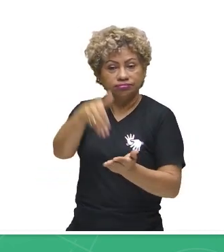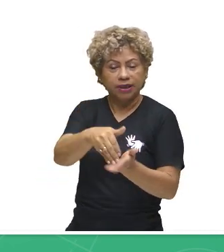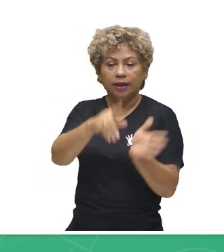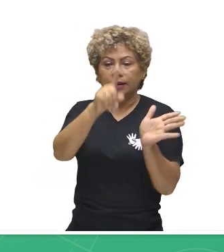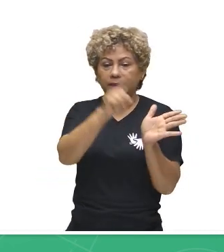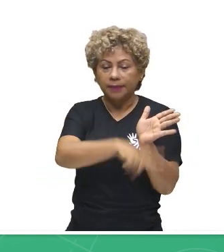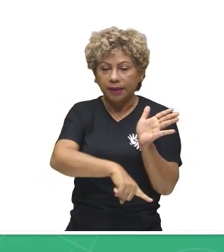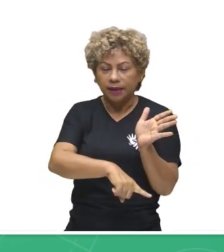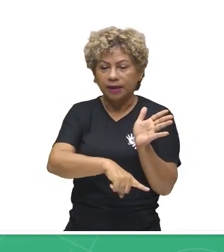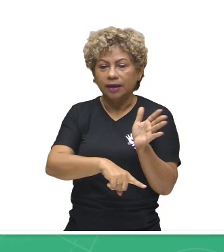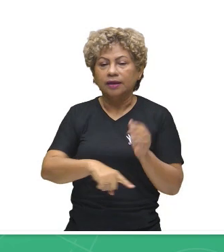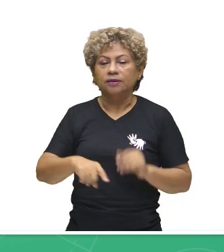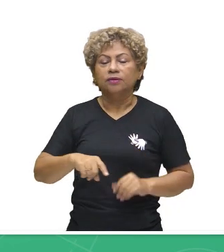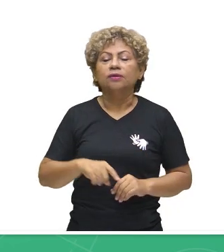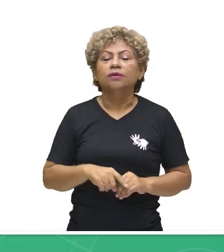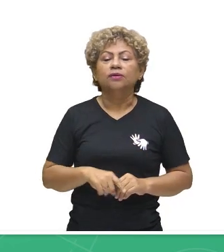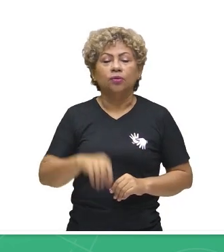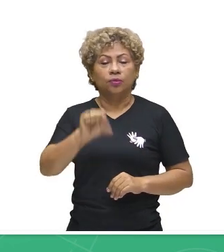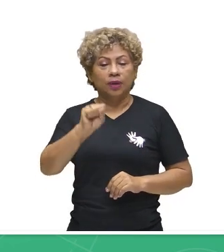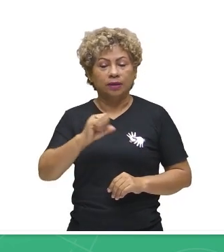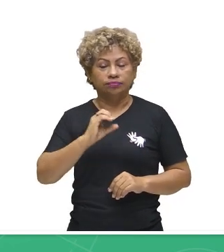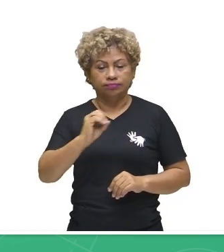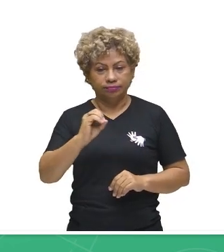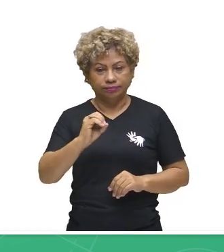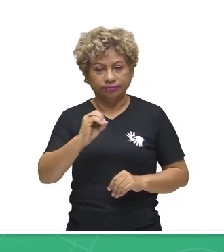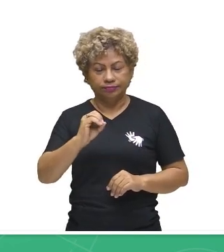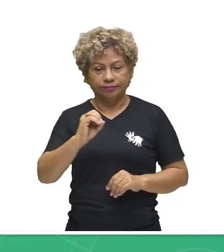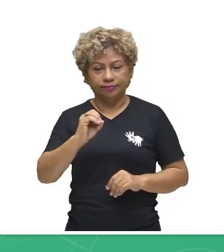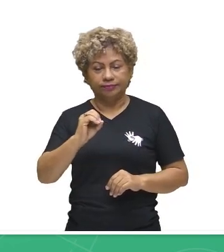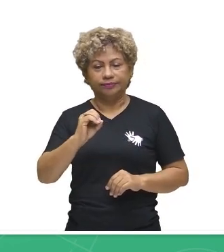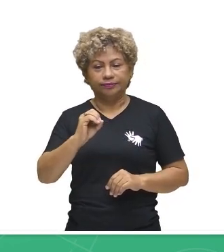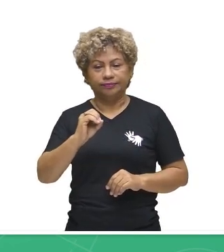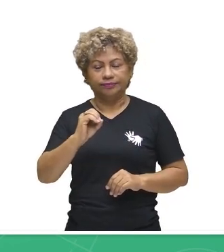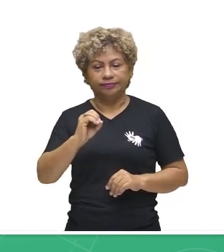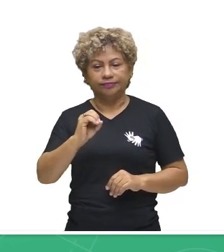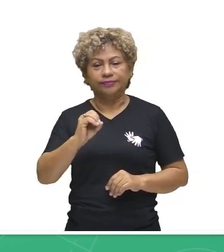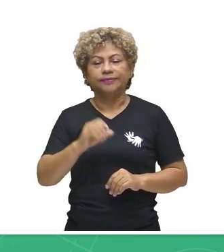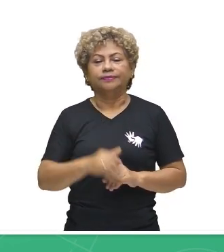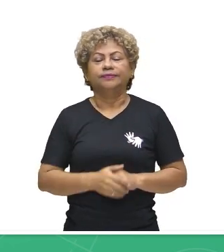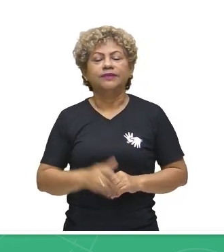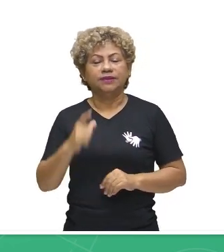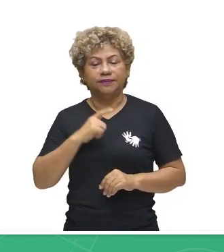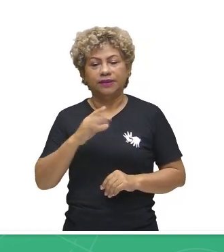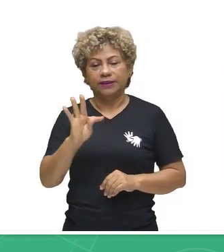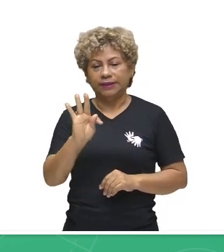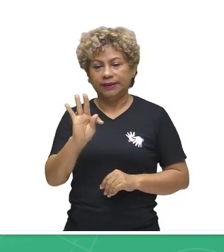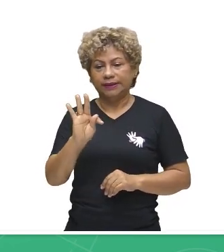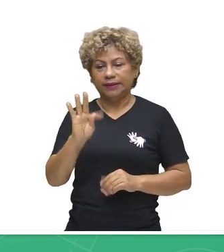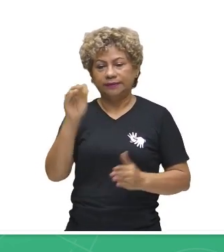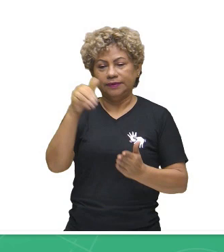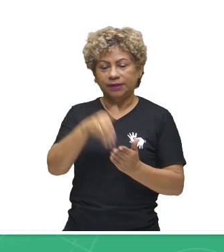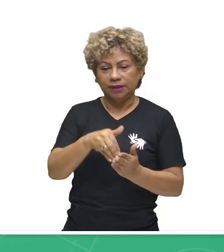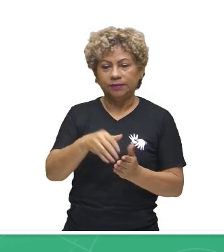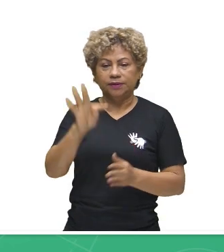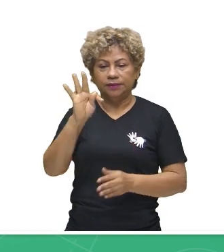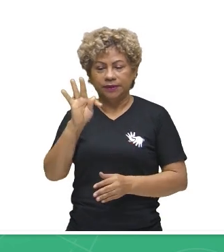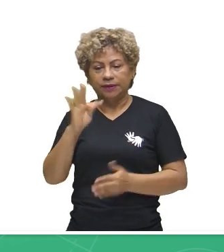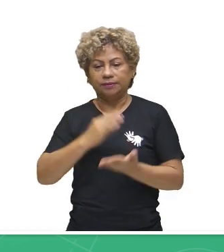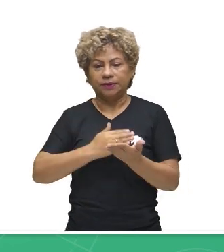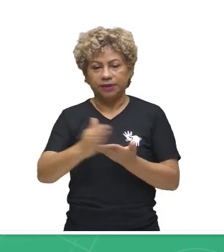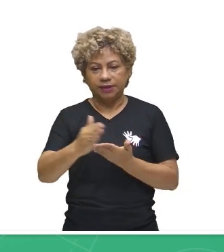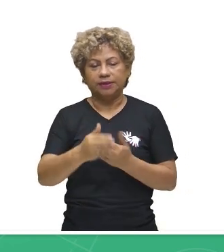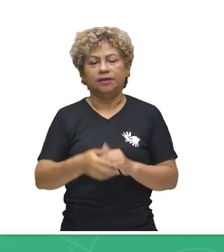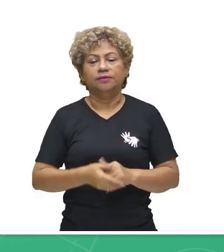espaço inicial, e o ΔT? Teremos o tempo final menos o tempo inicial.